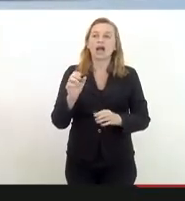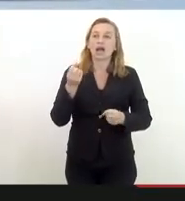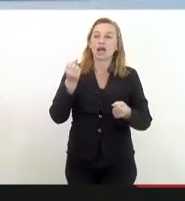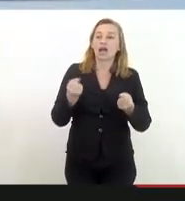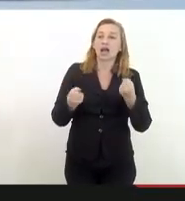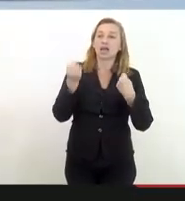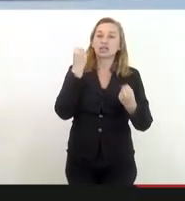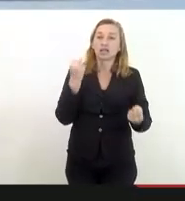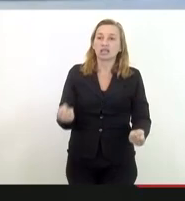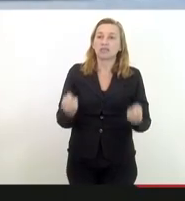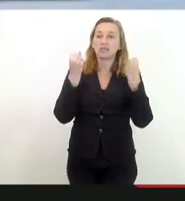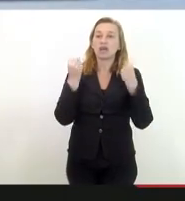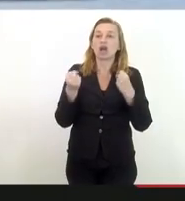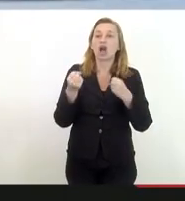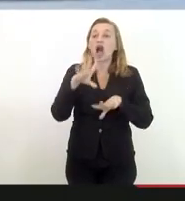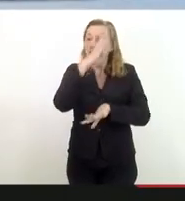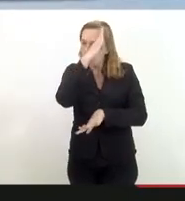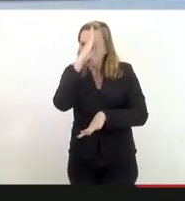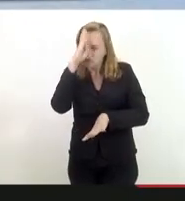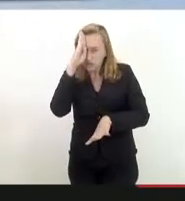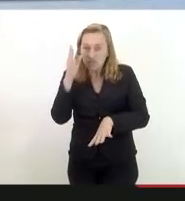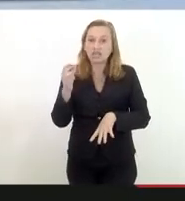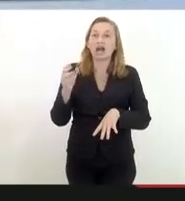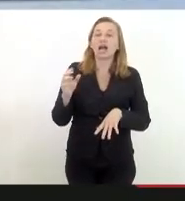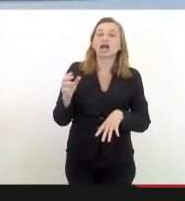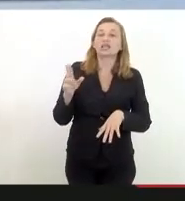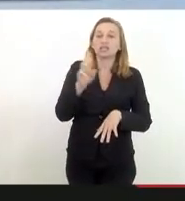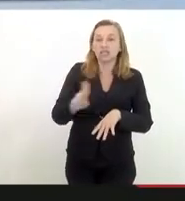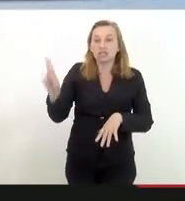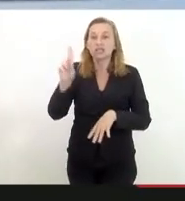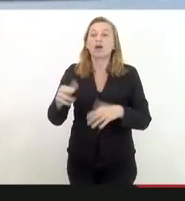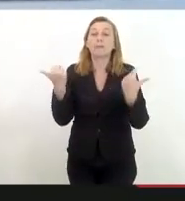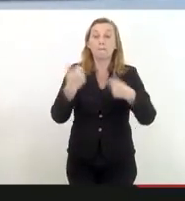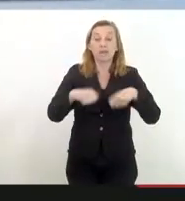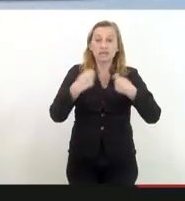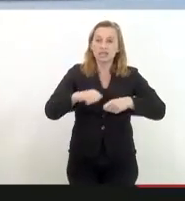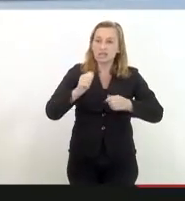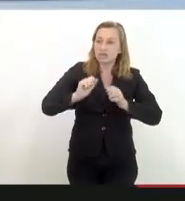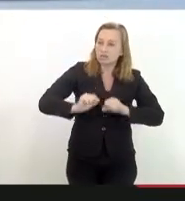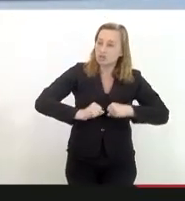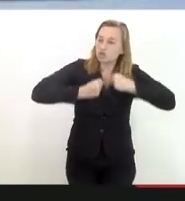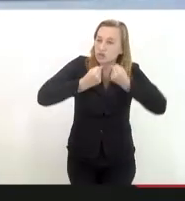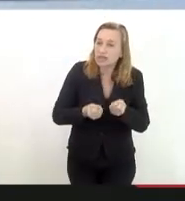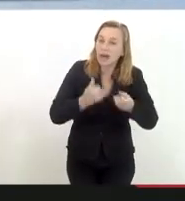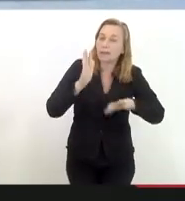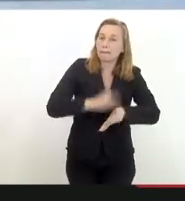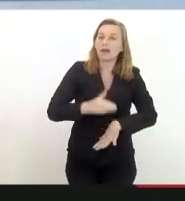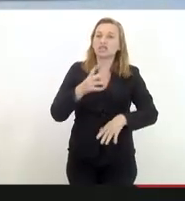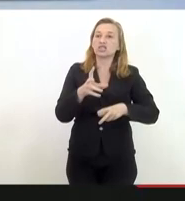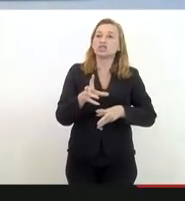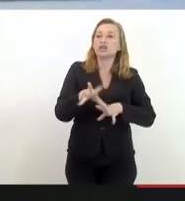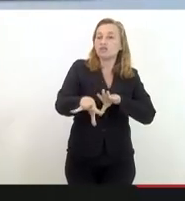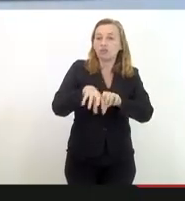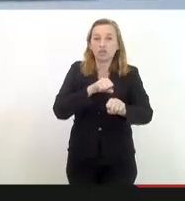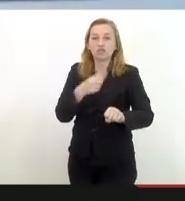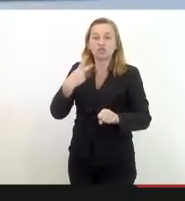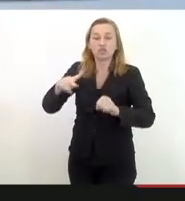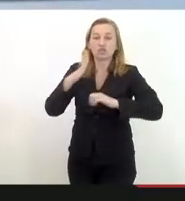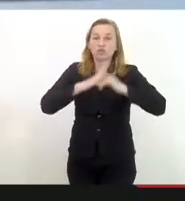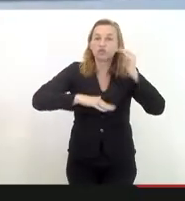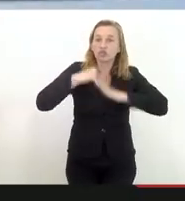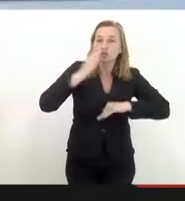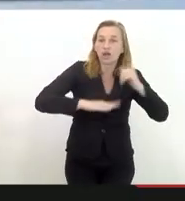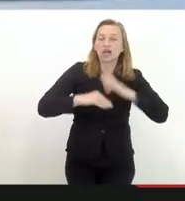as universidades, precisam se empenhar mais na formação dos seus profissionais, né?